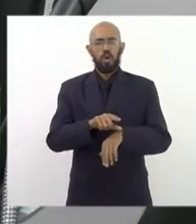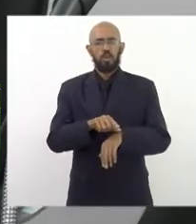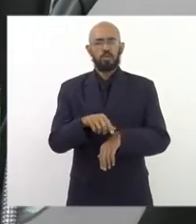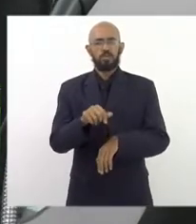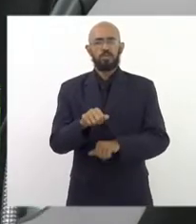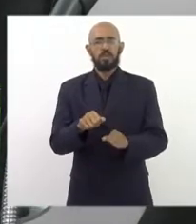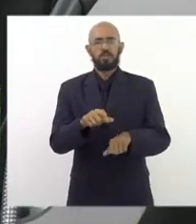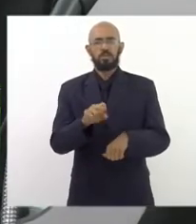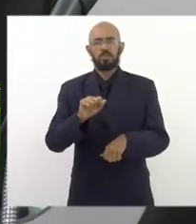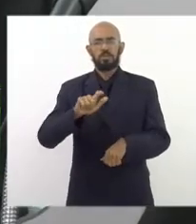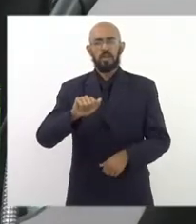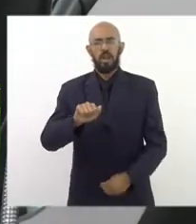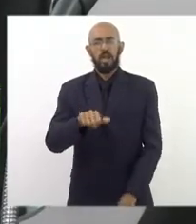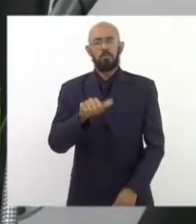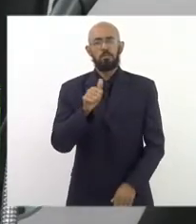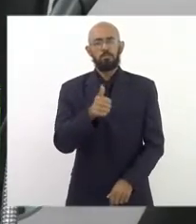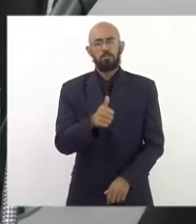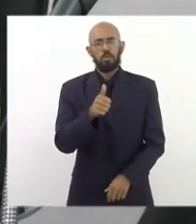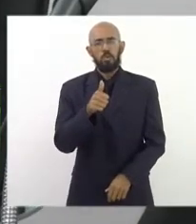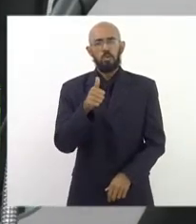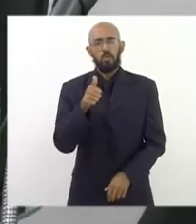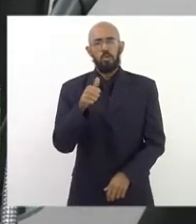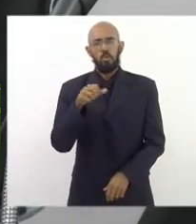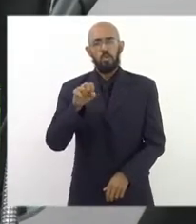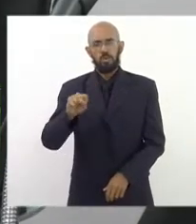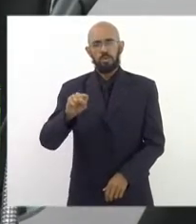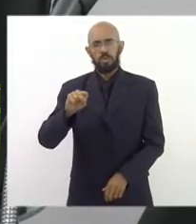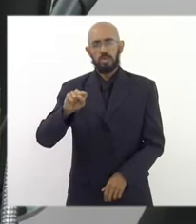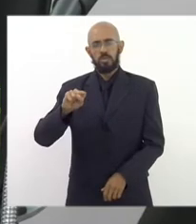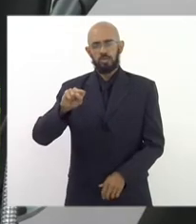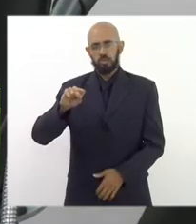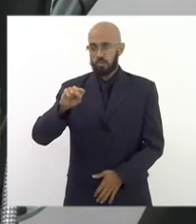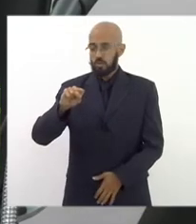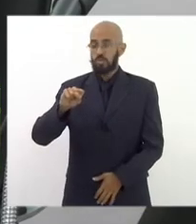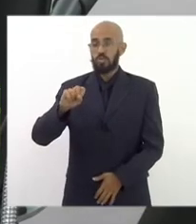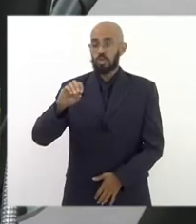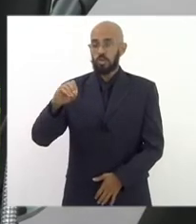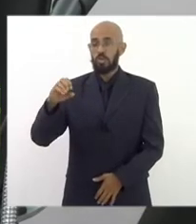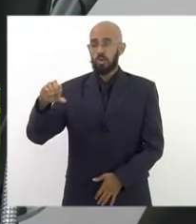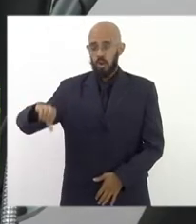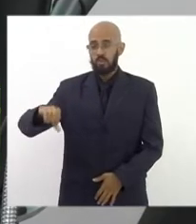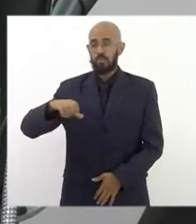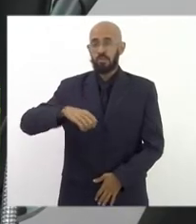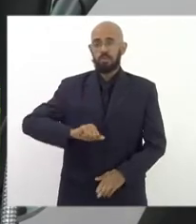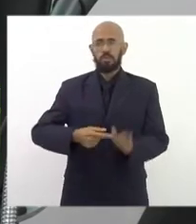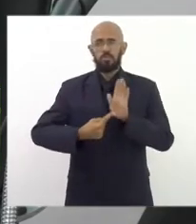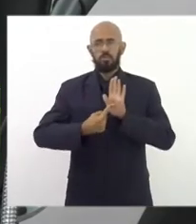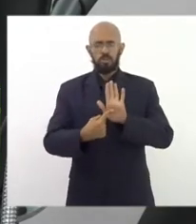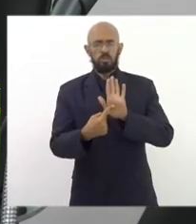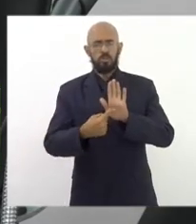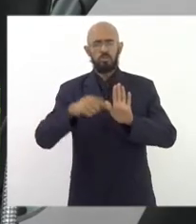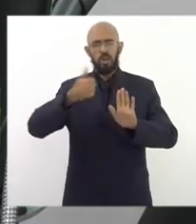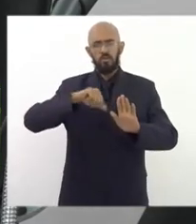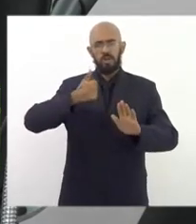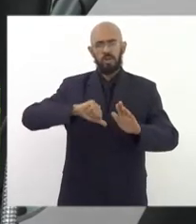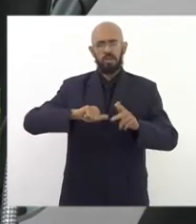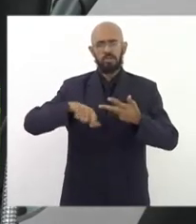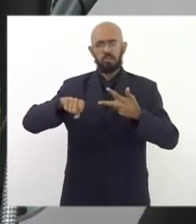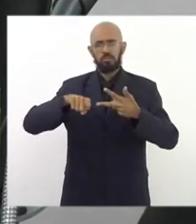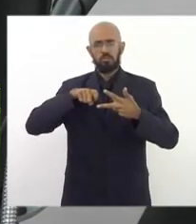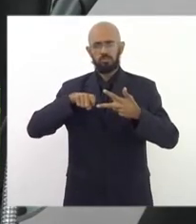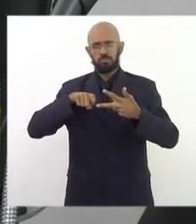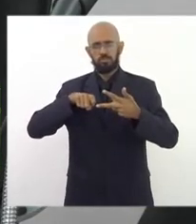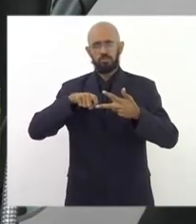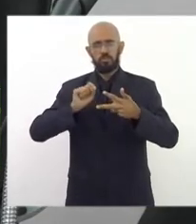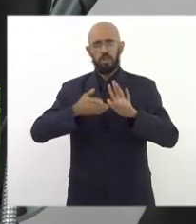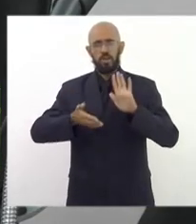a seguinte pauta: demonstração e avaliação do Poder Executivo ao cumprimento das